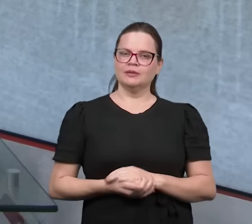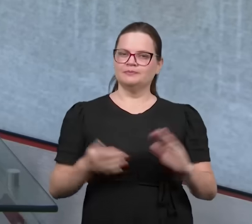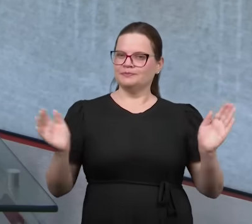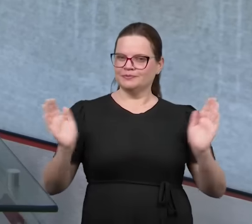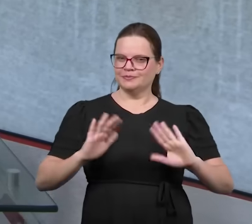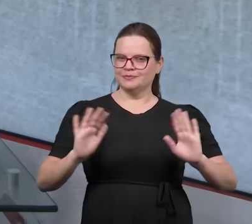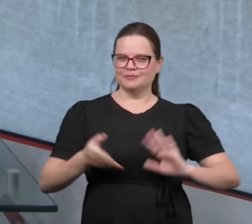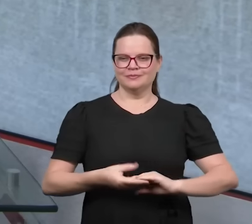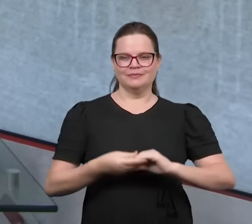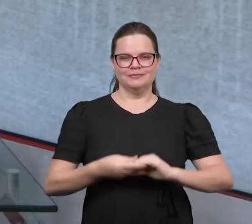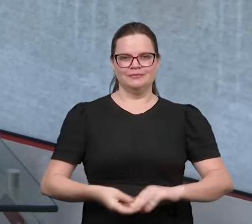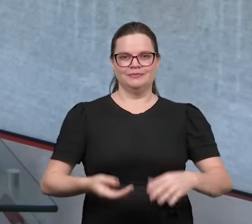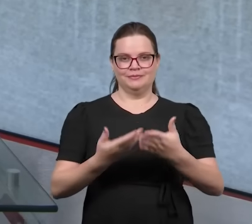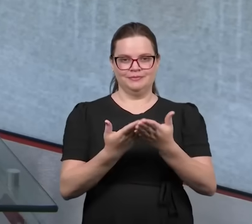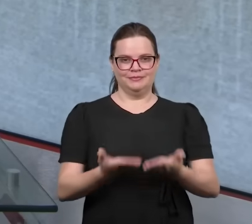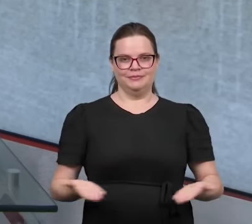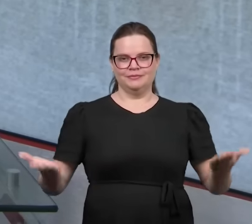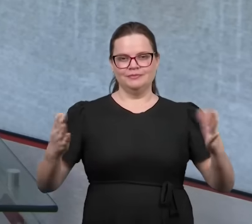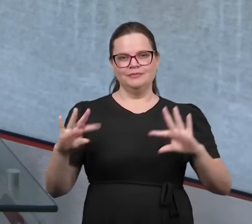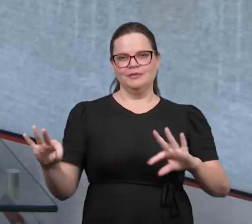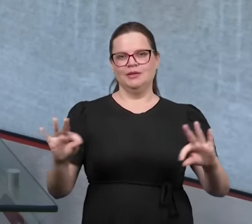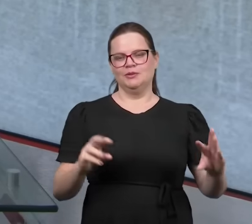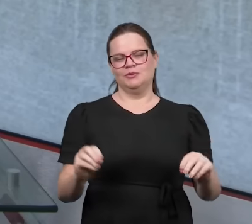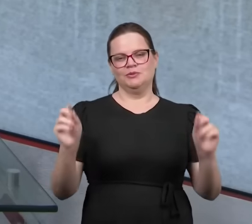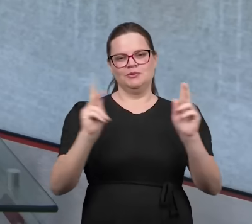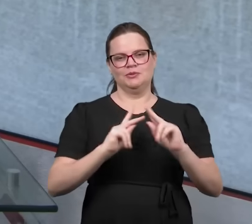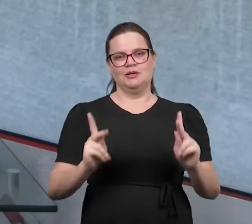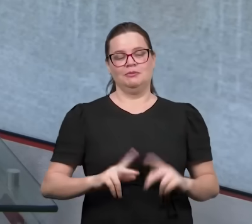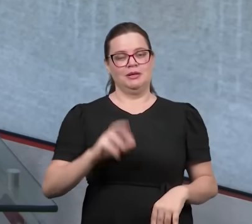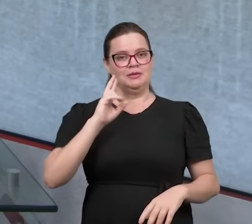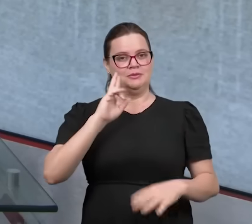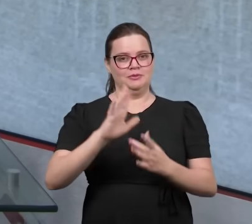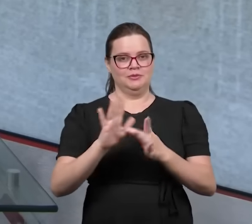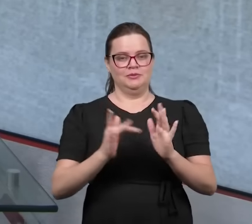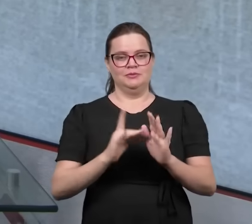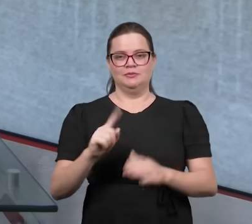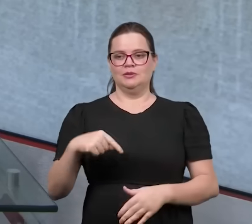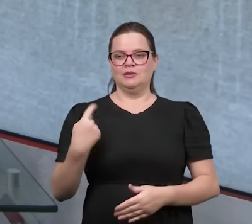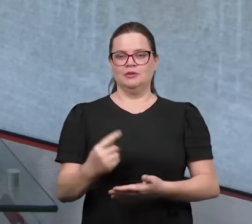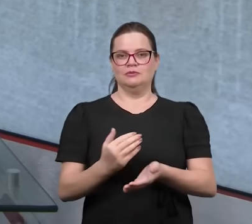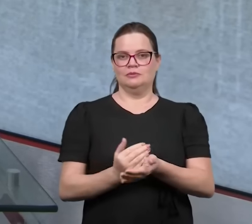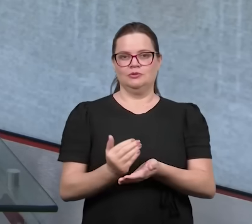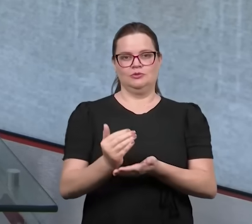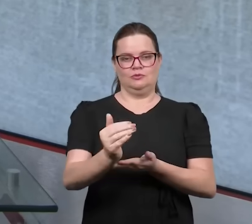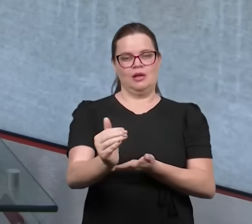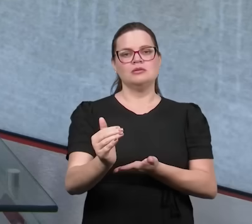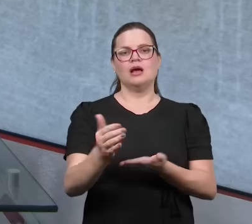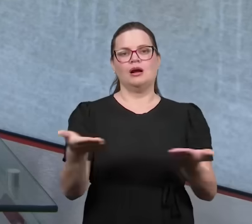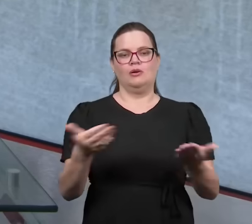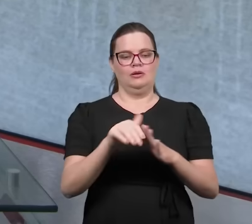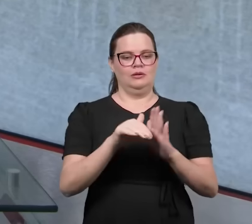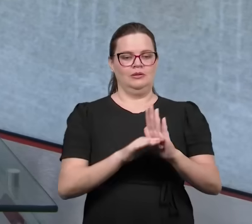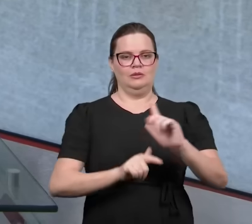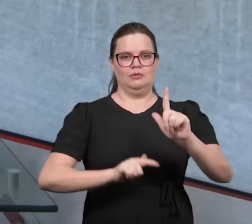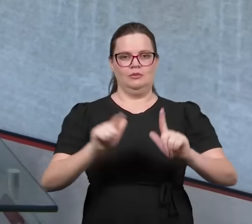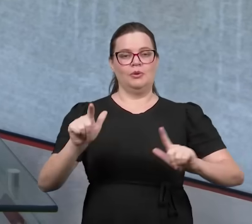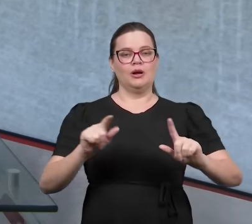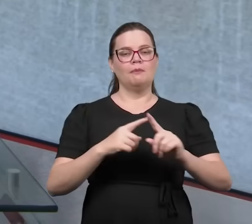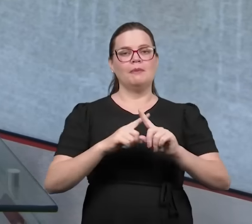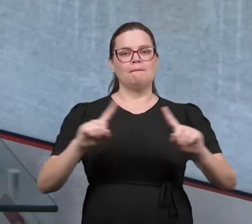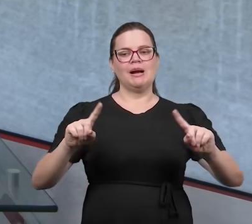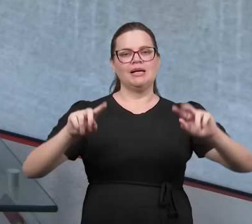Olá, eu quero cumprimentar a você, o senhor, a senhora, com a paz do Senhor Jesus. Nós estamos dando continuidade a